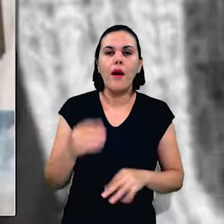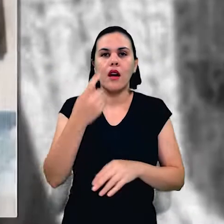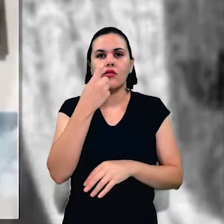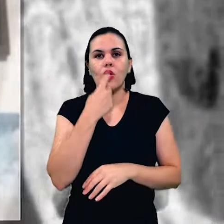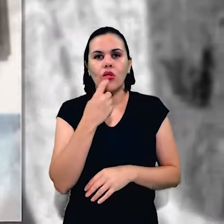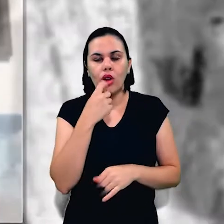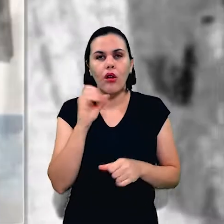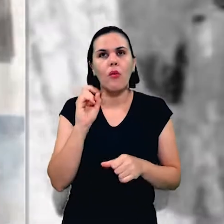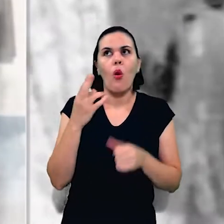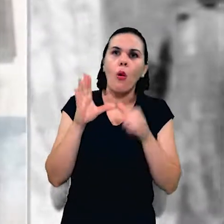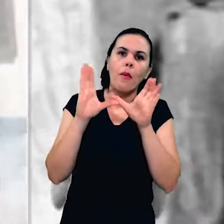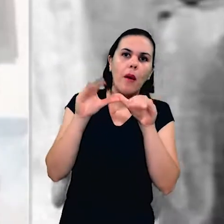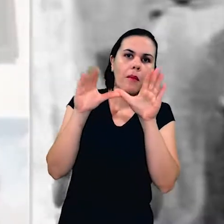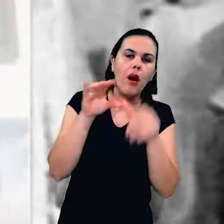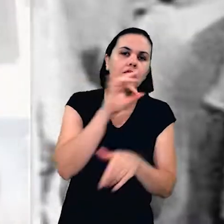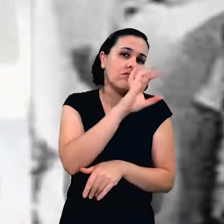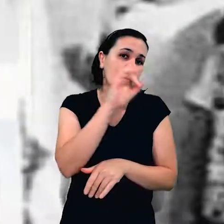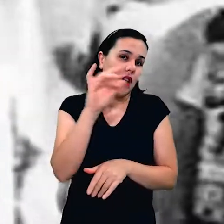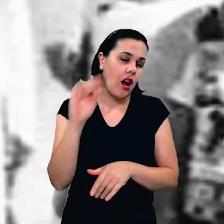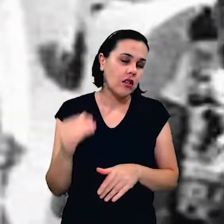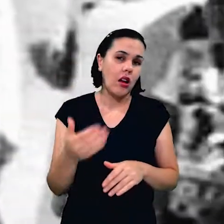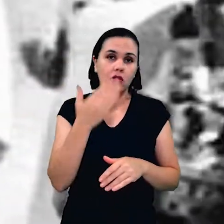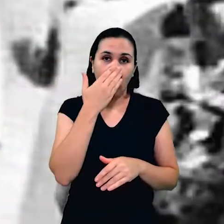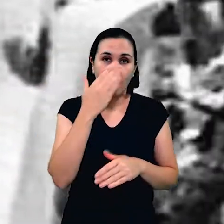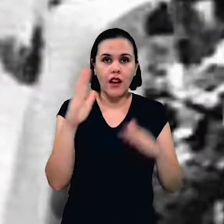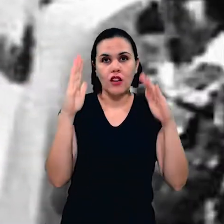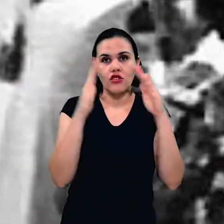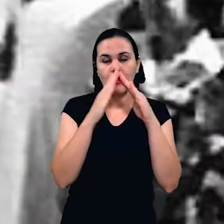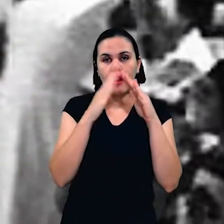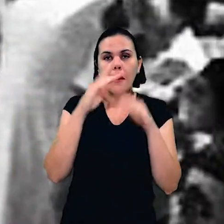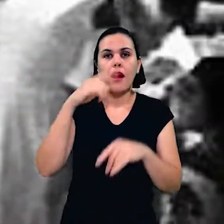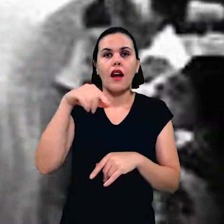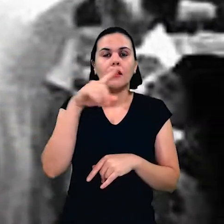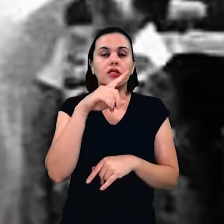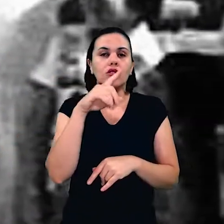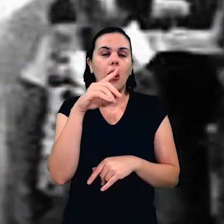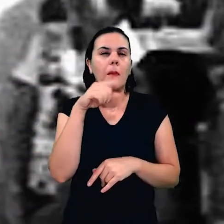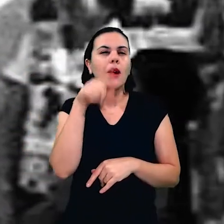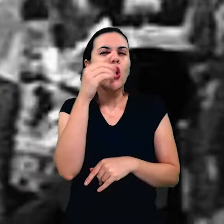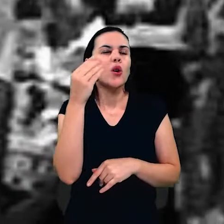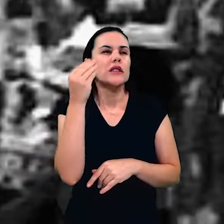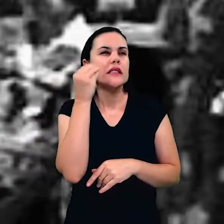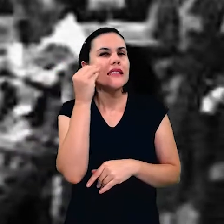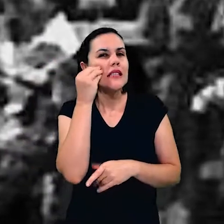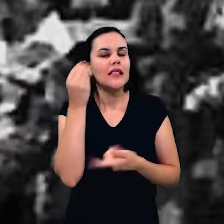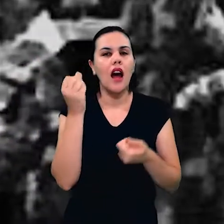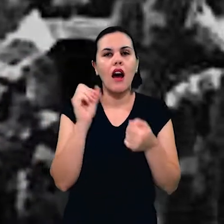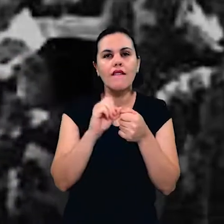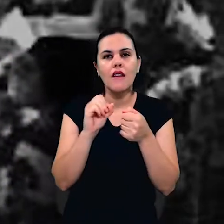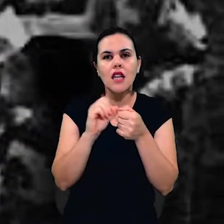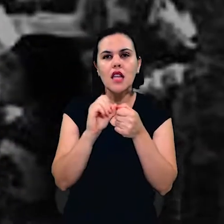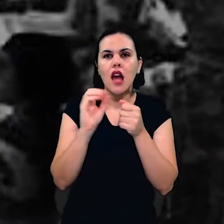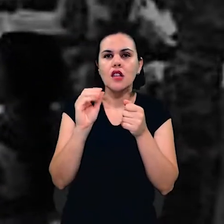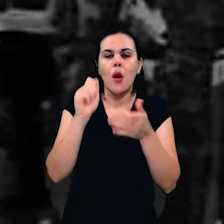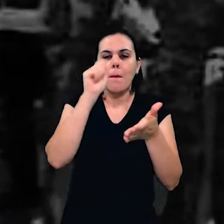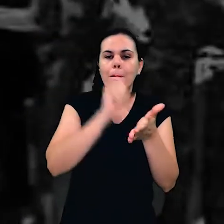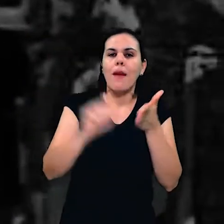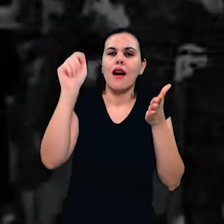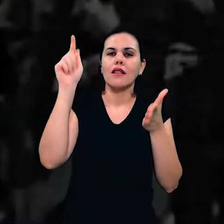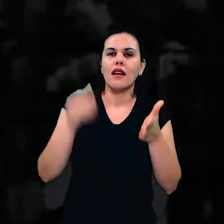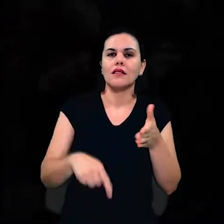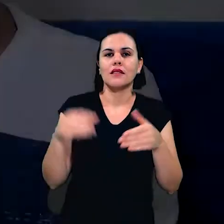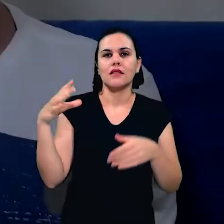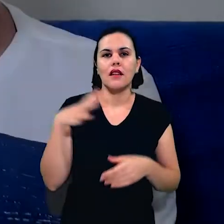uma pombinha, o que for. Cada um coloca na frente da sua casa para a gente tentar fazer isso como marca na